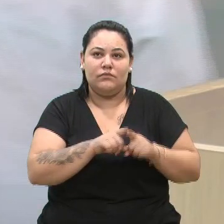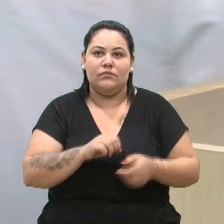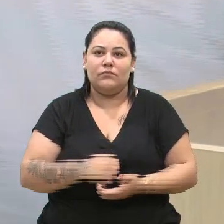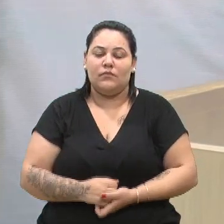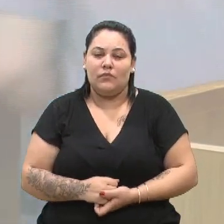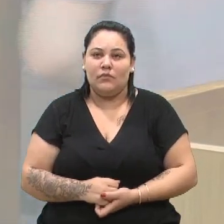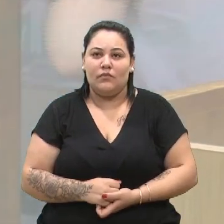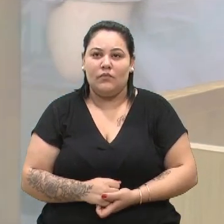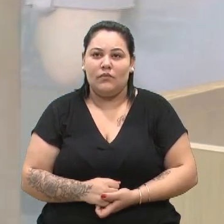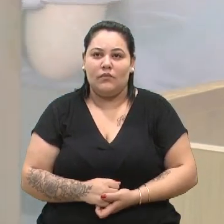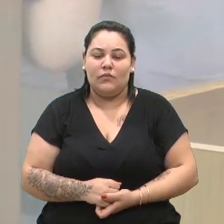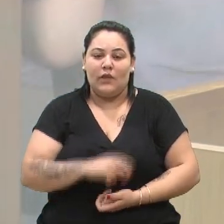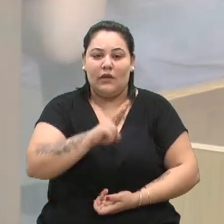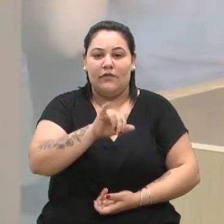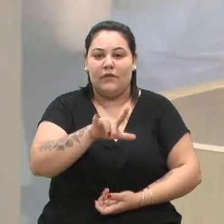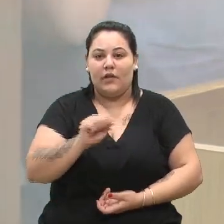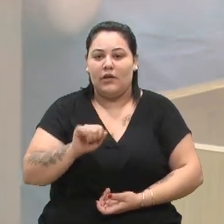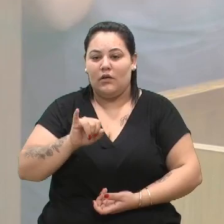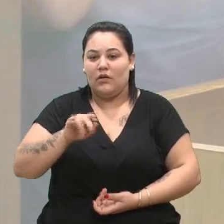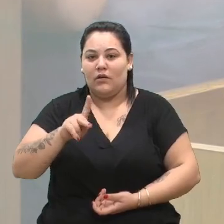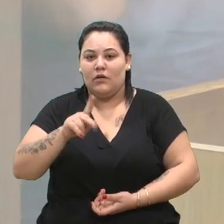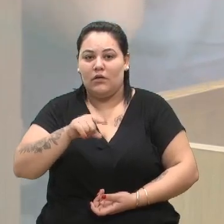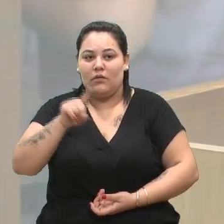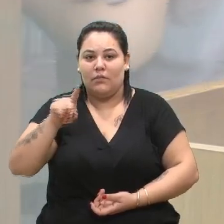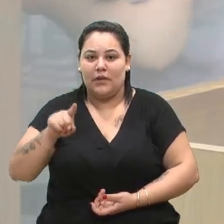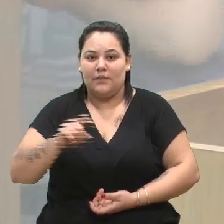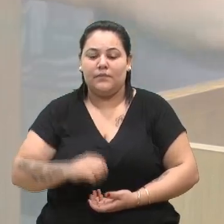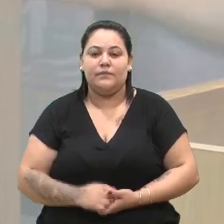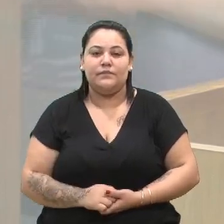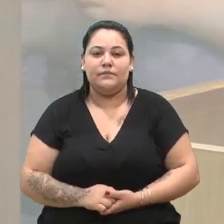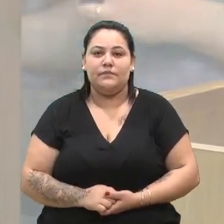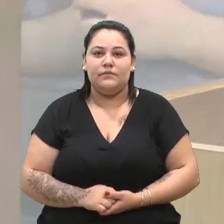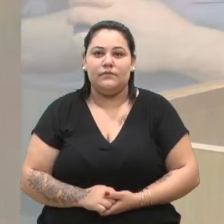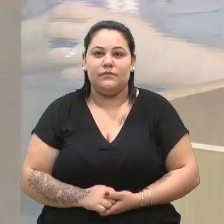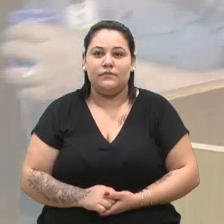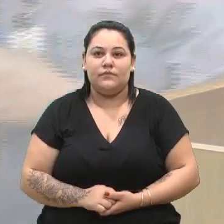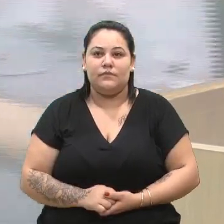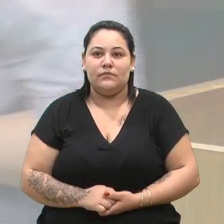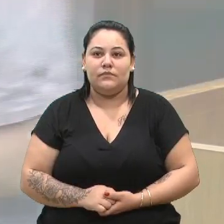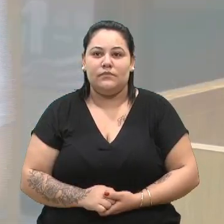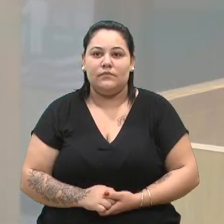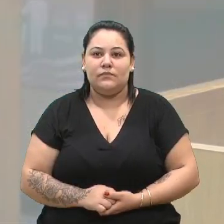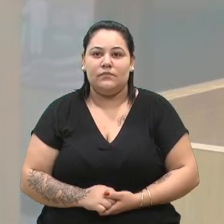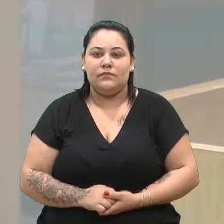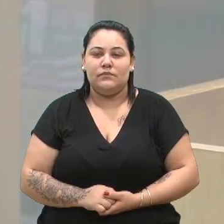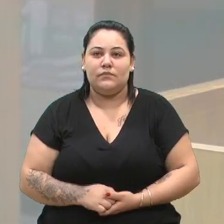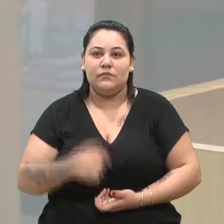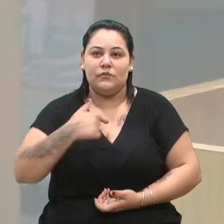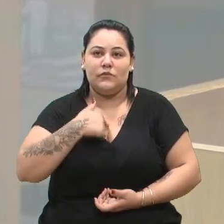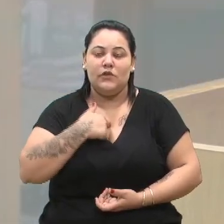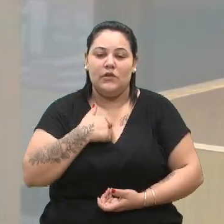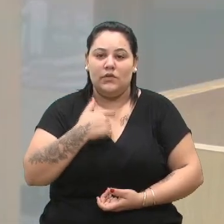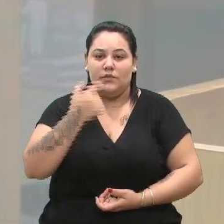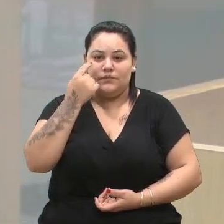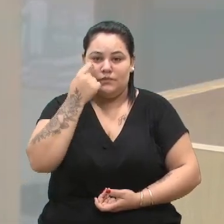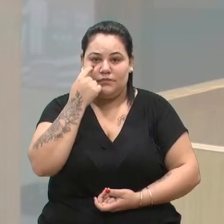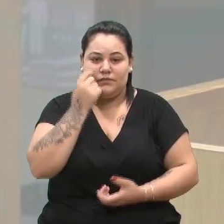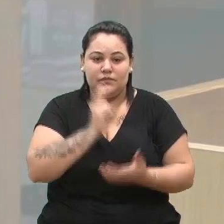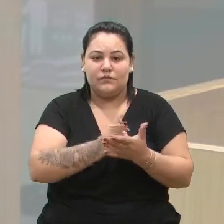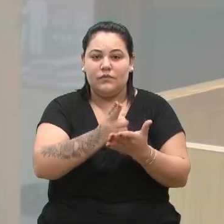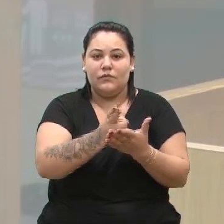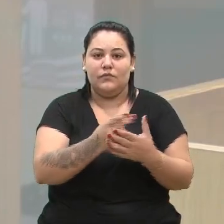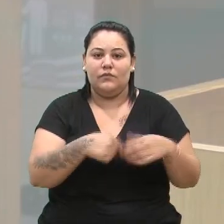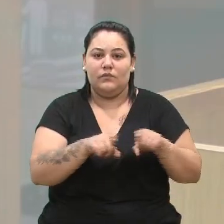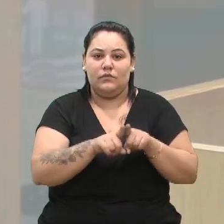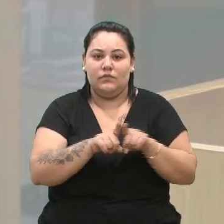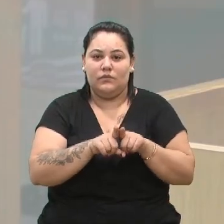Fé e Vila Ipê. Esses bairros vão ser contemplados com o Bota Fora e esperemos que as pessoas